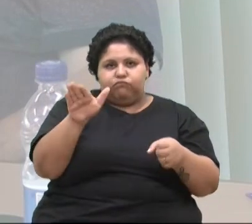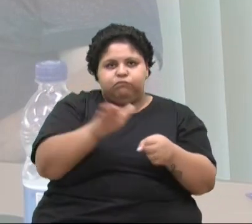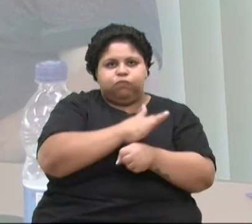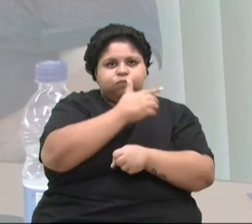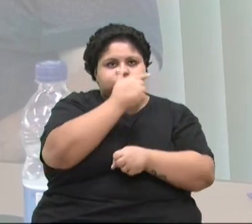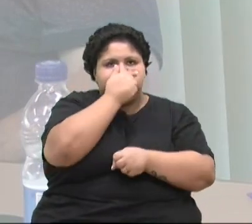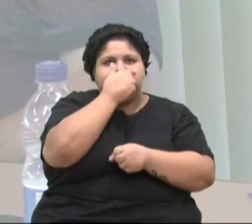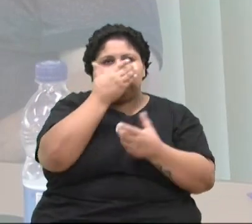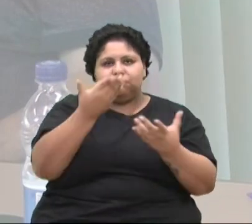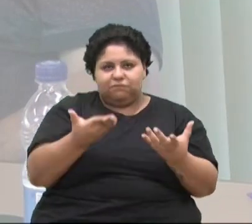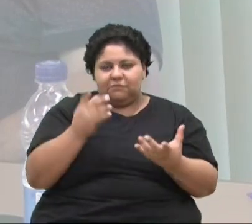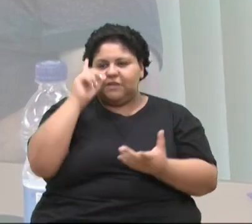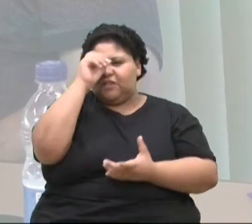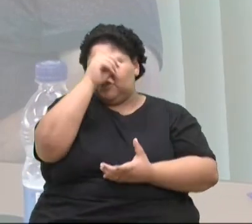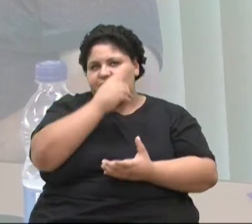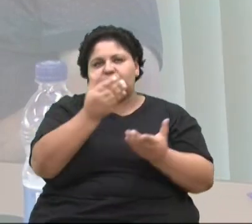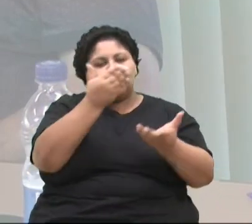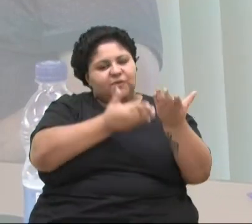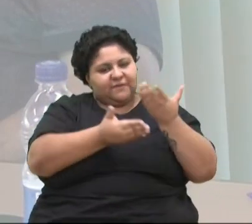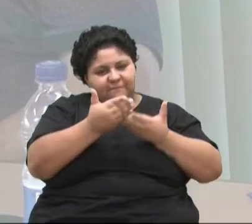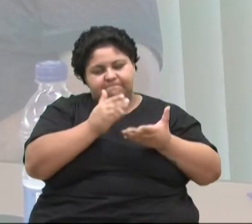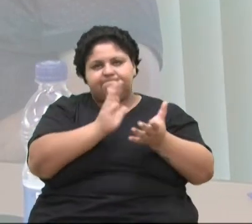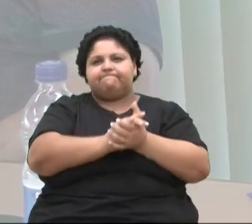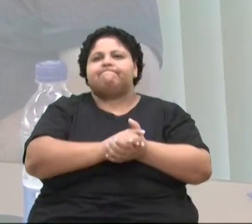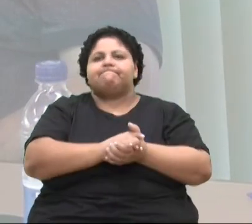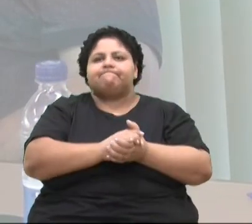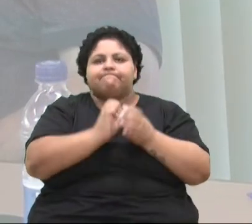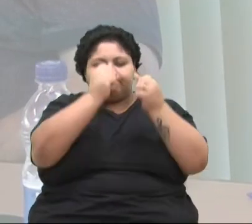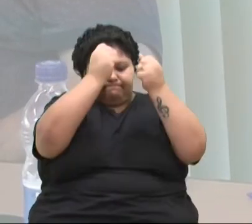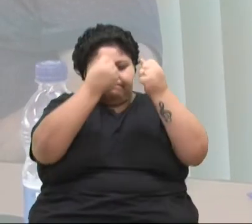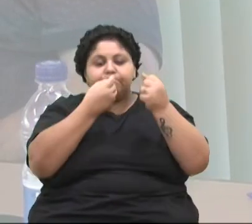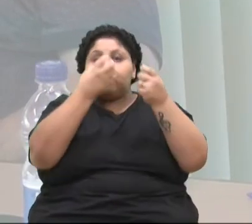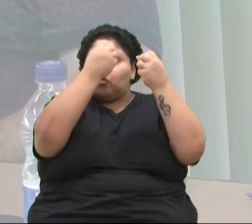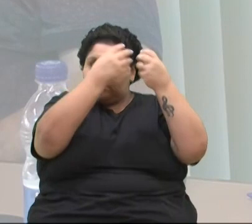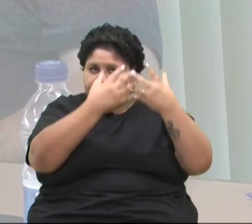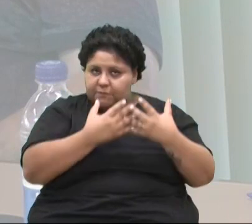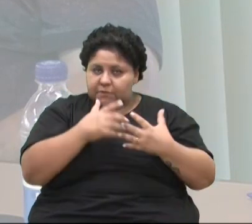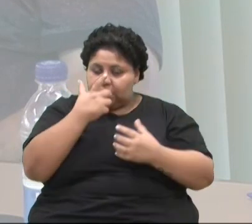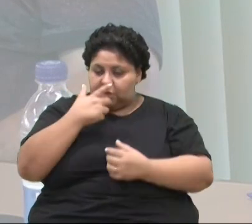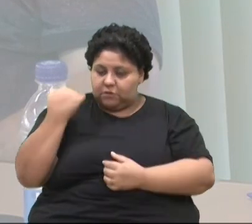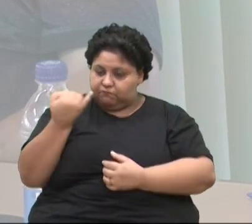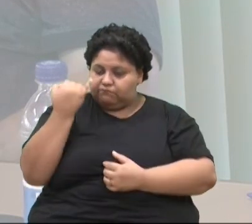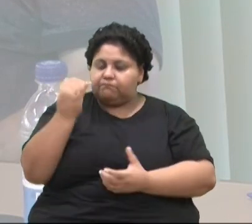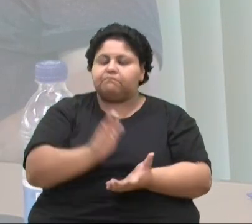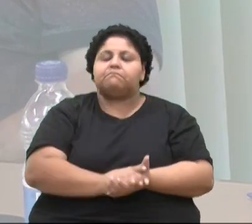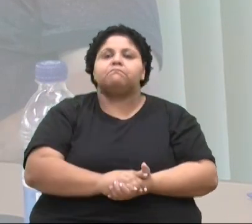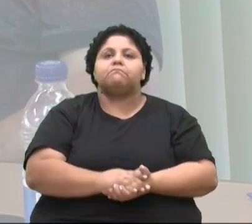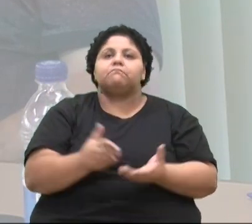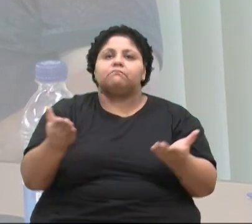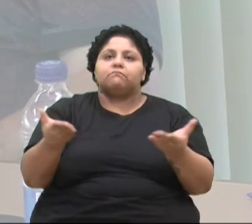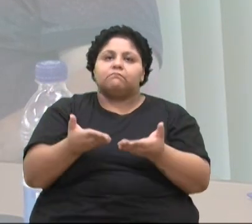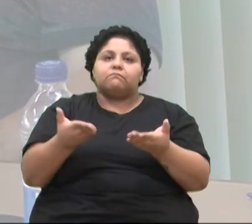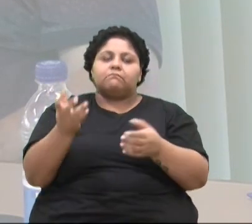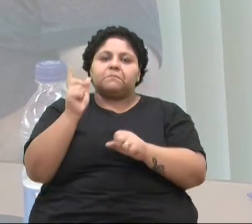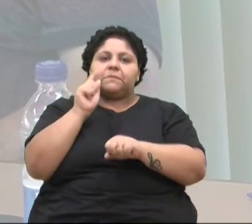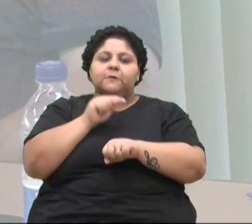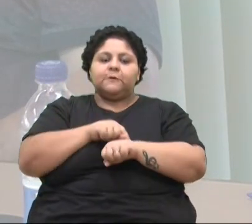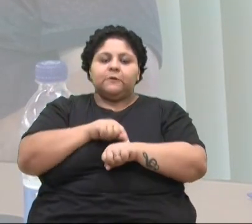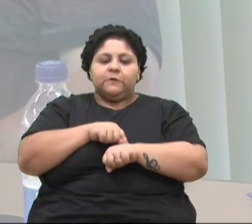dificulta. Então, boas colocações, vereador, acho importante. Nesse momento eu vou